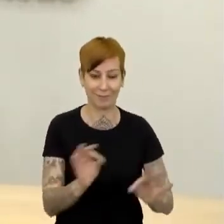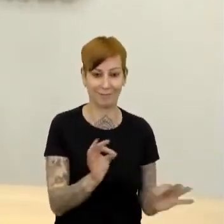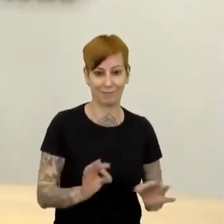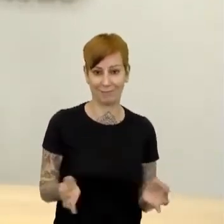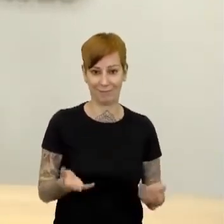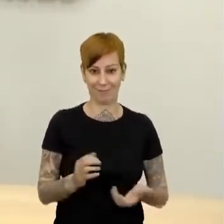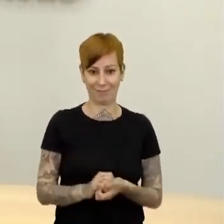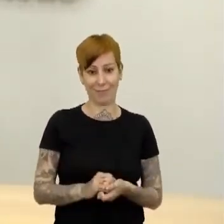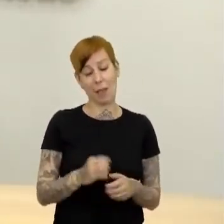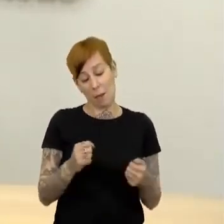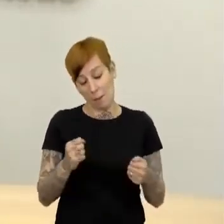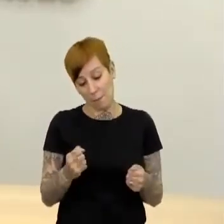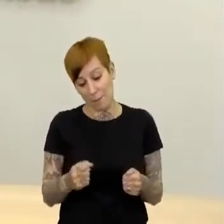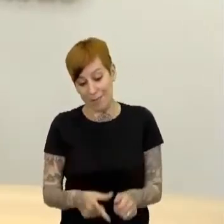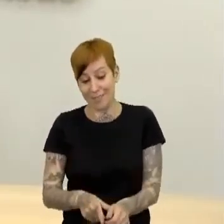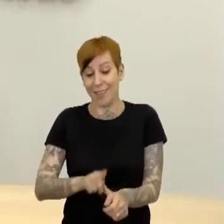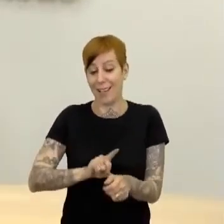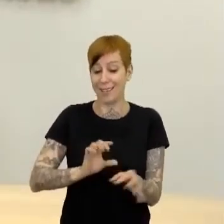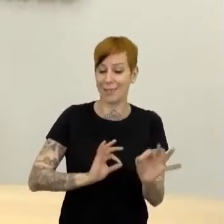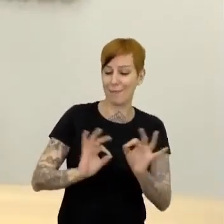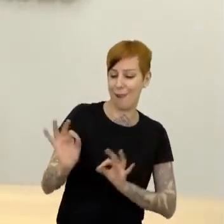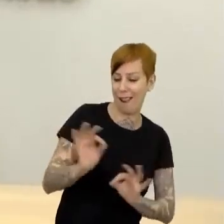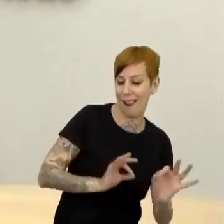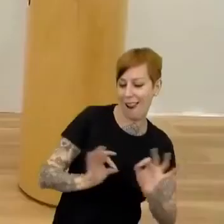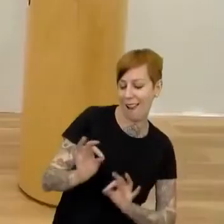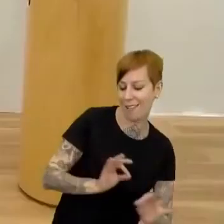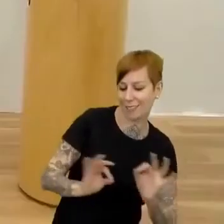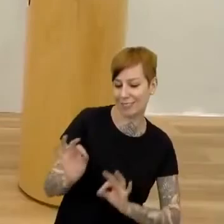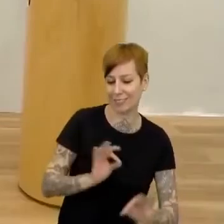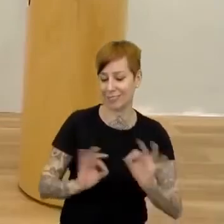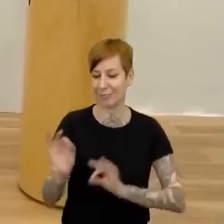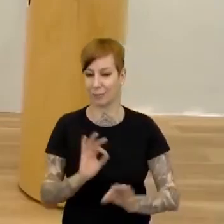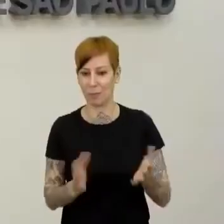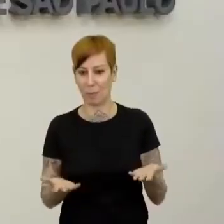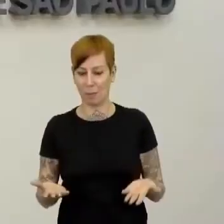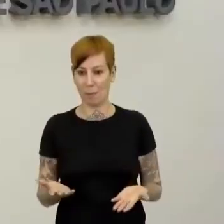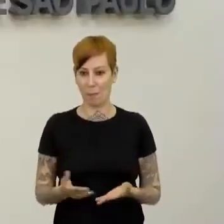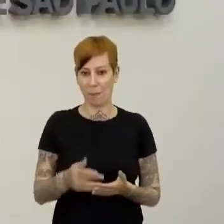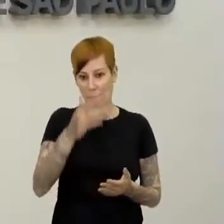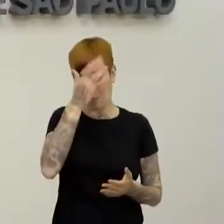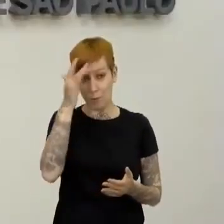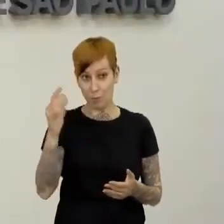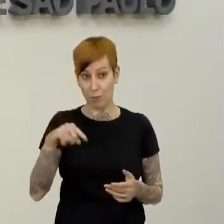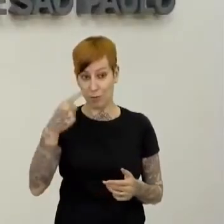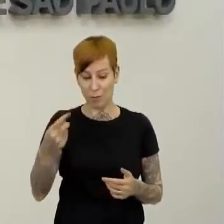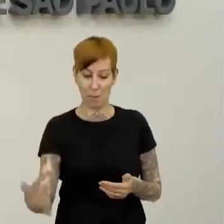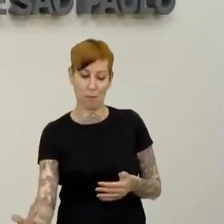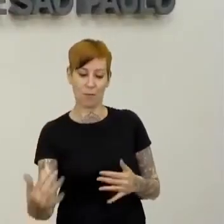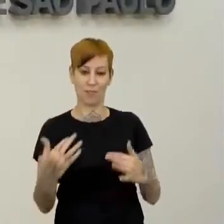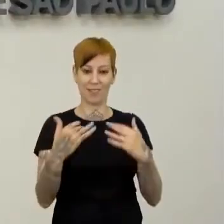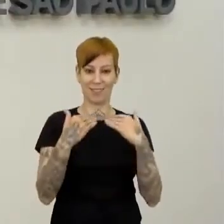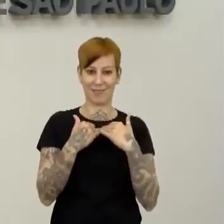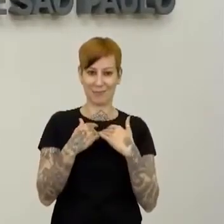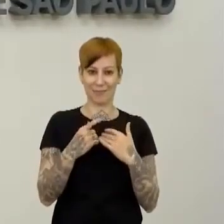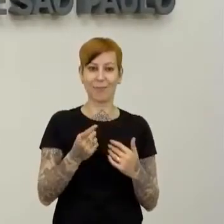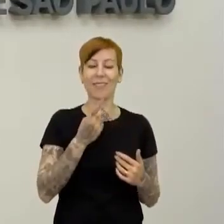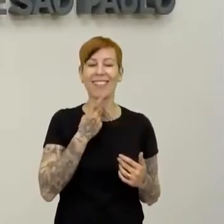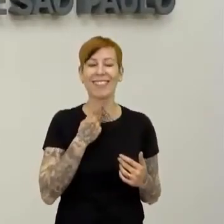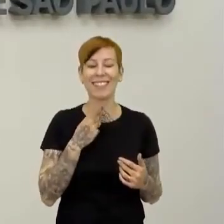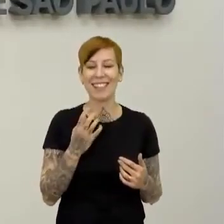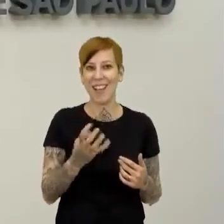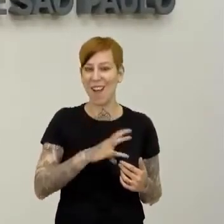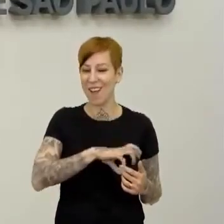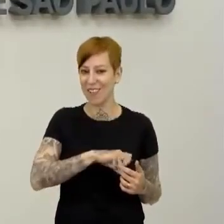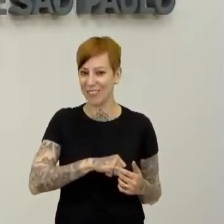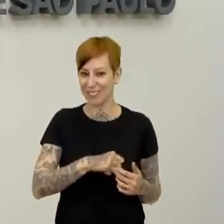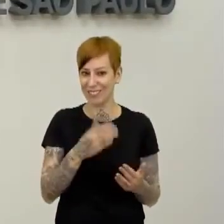muito melhor se a gente fizesse isso de uma forma planejada, inteligente, né? Exatamente. Olha só, professores, espero que vocês tenham gostado dessa aula. Na próxima